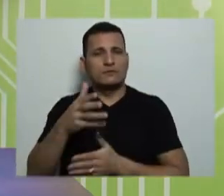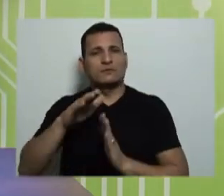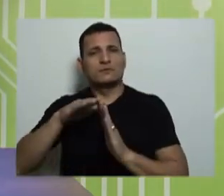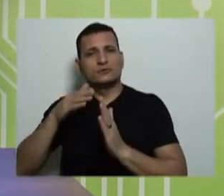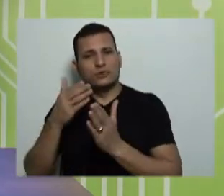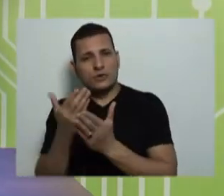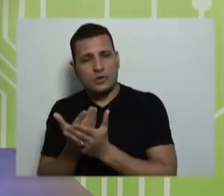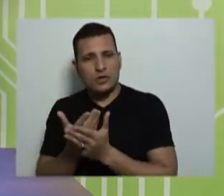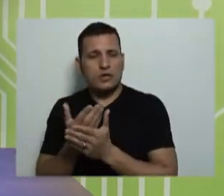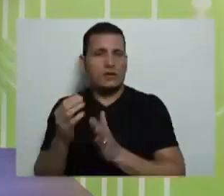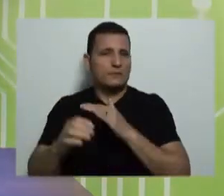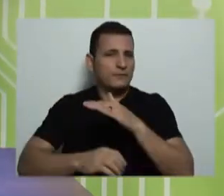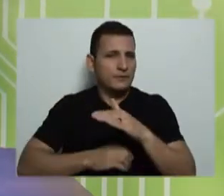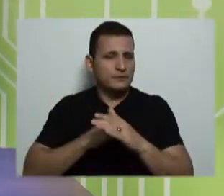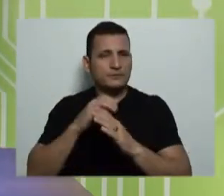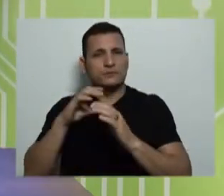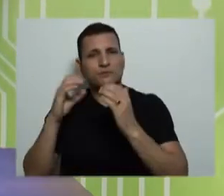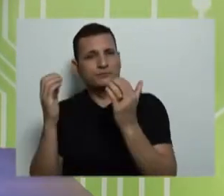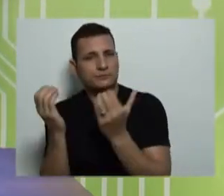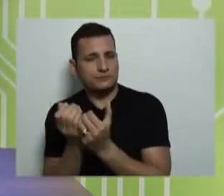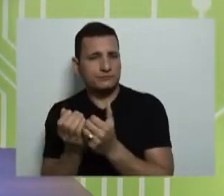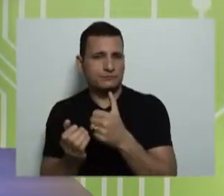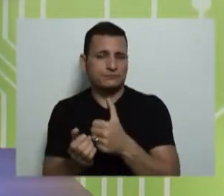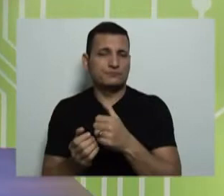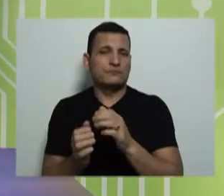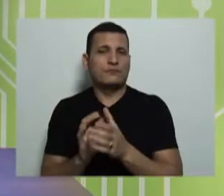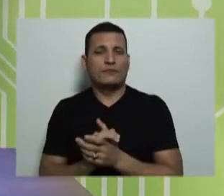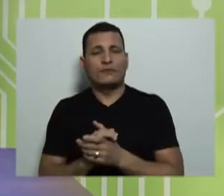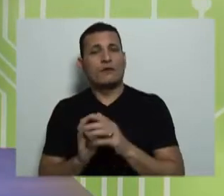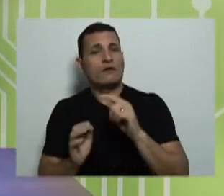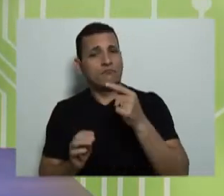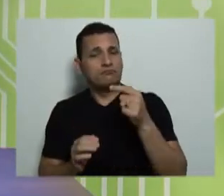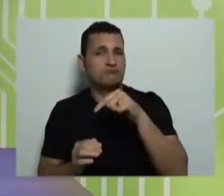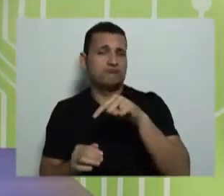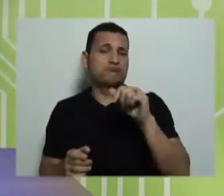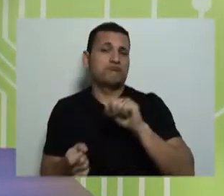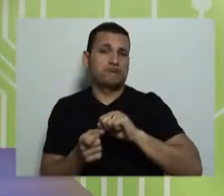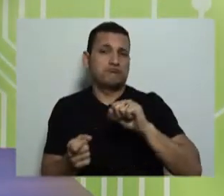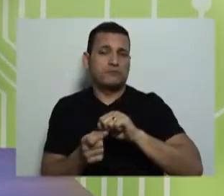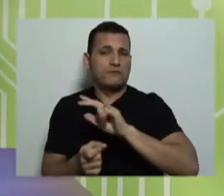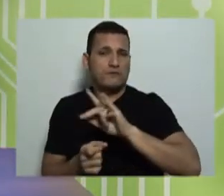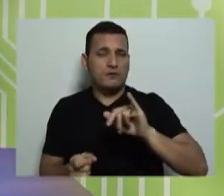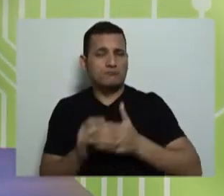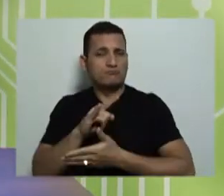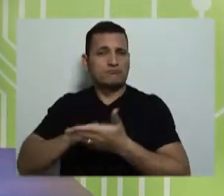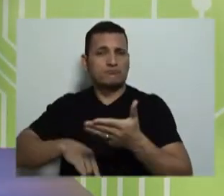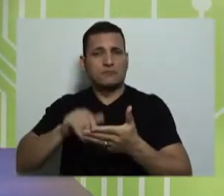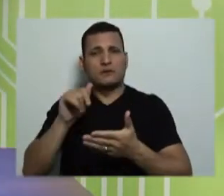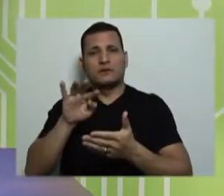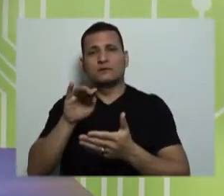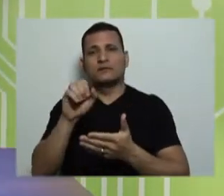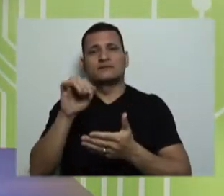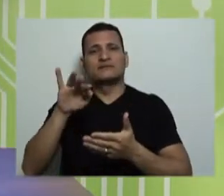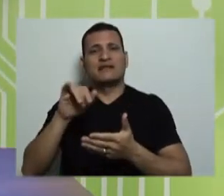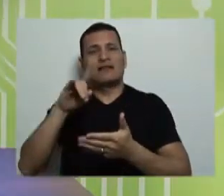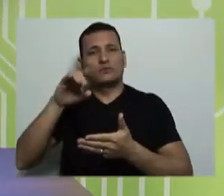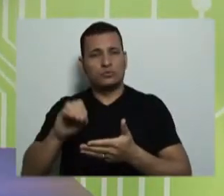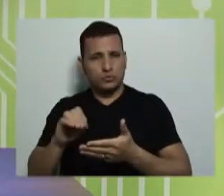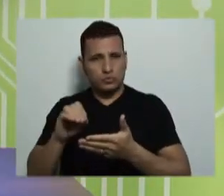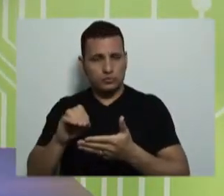escola, empresa e comunidade. Posteriormente, a gente vai fazer um atestado e vai estar expedindo aí, esse aluno vai